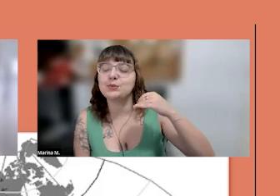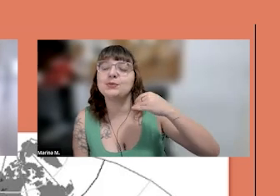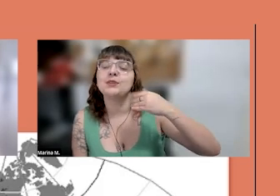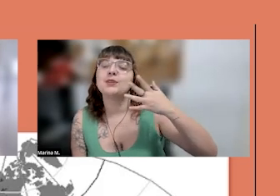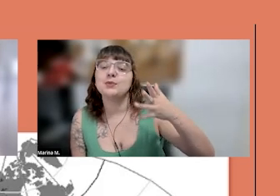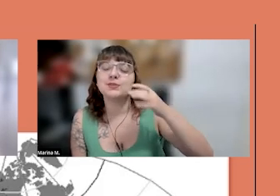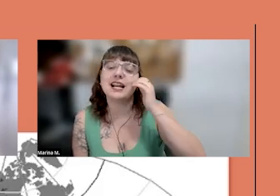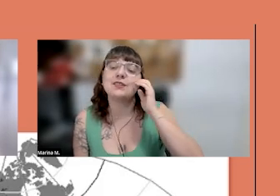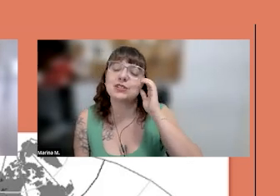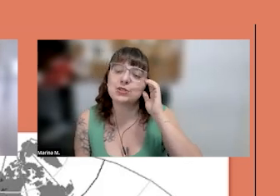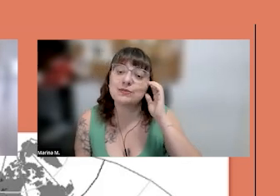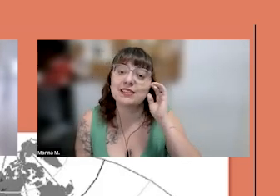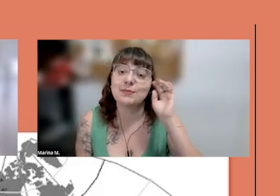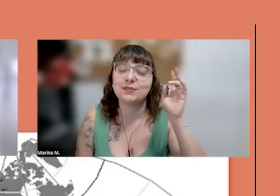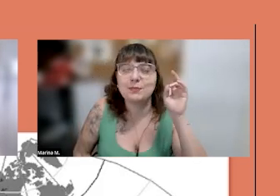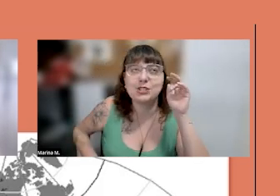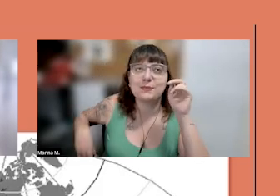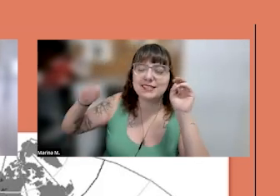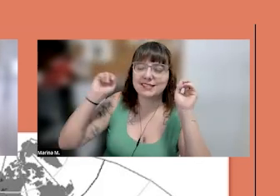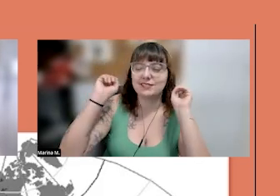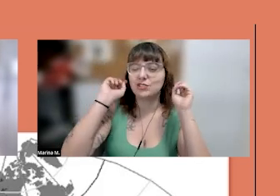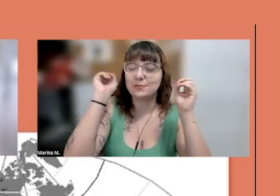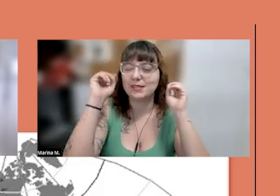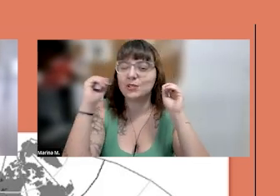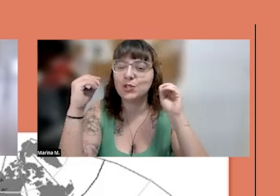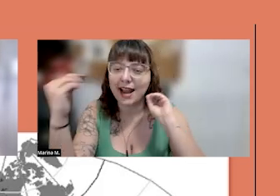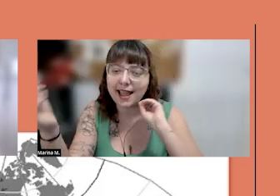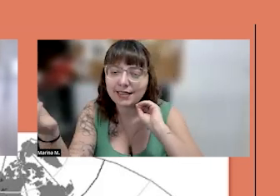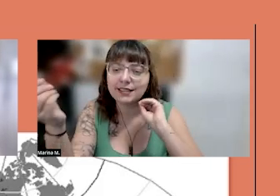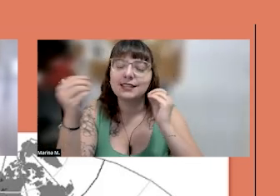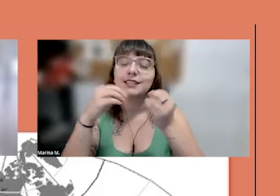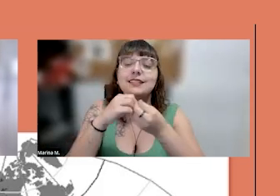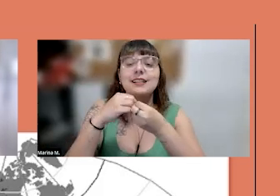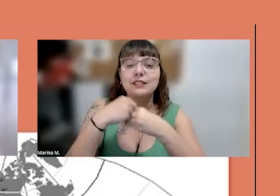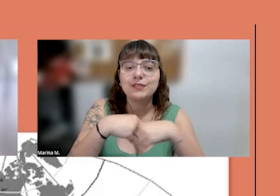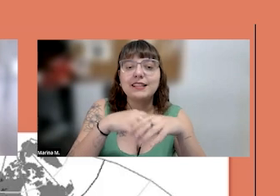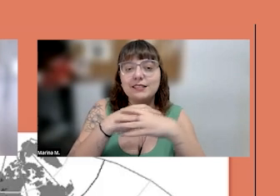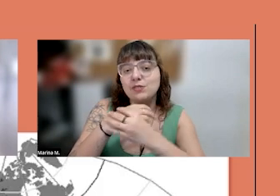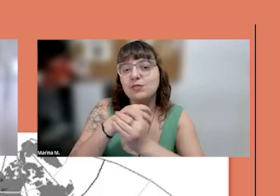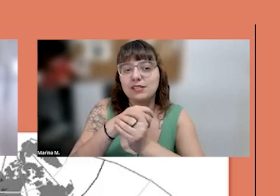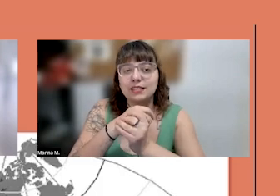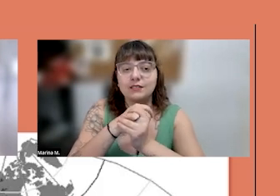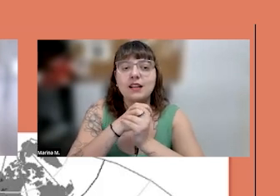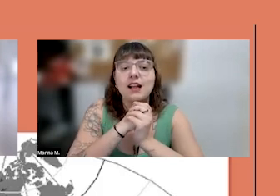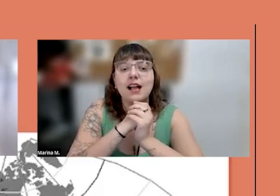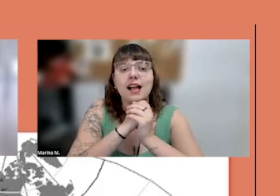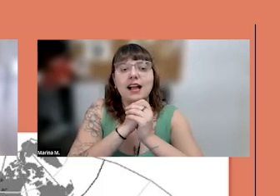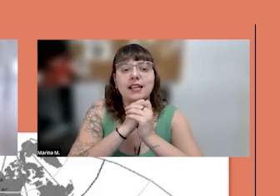trabalhando com os graus, a gente não está trabalhando com a medida mais, digamos assim, direta, né? Então vai ter